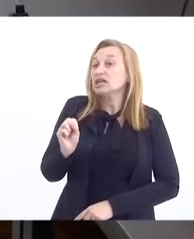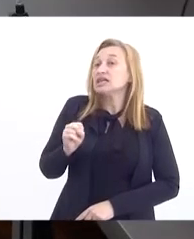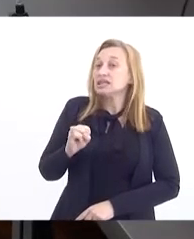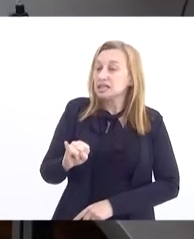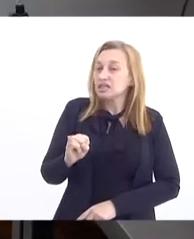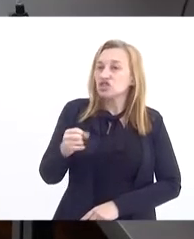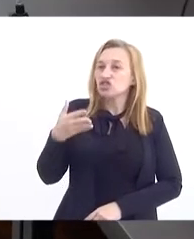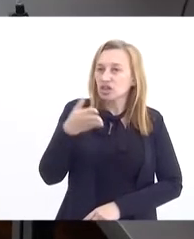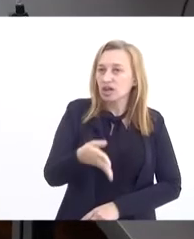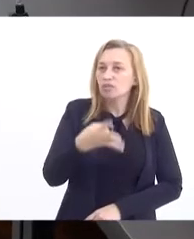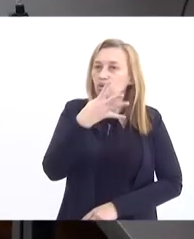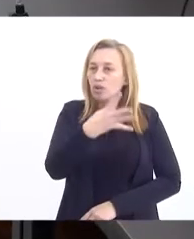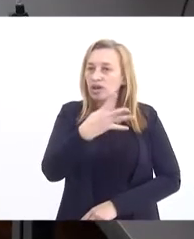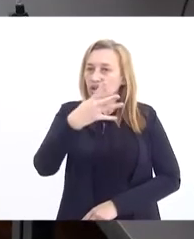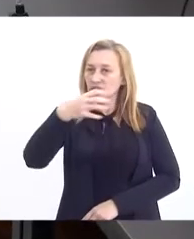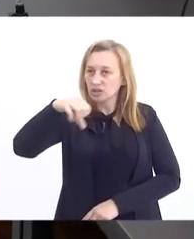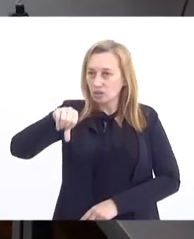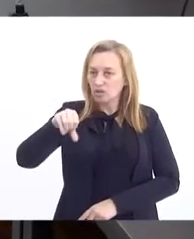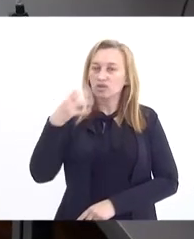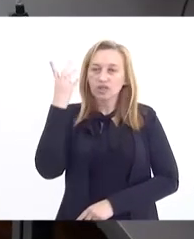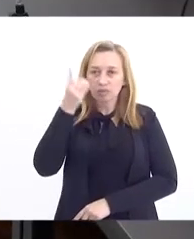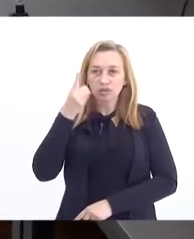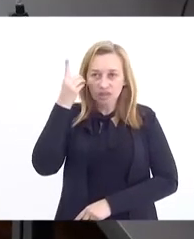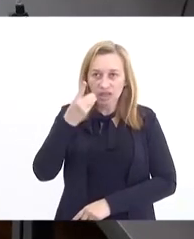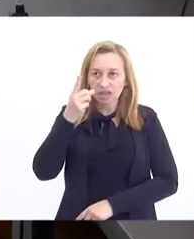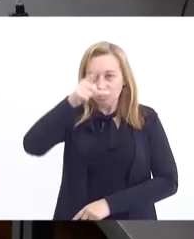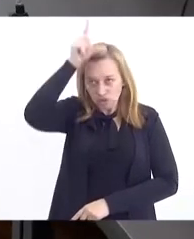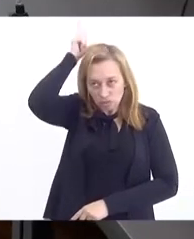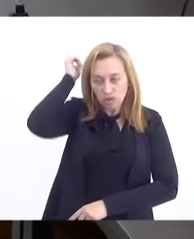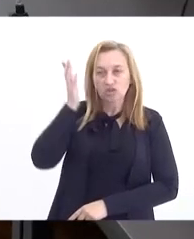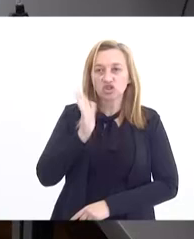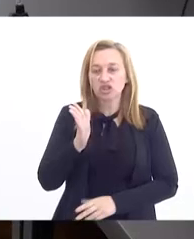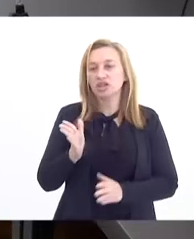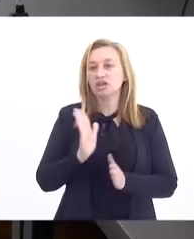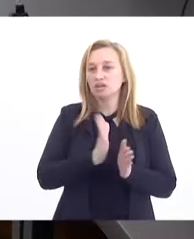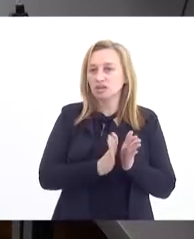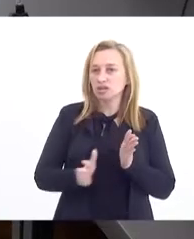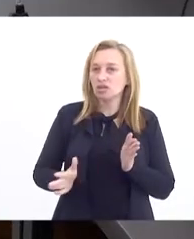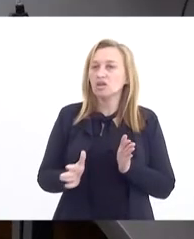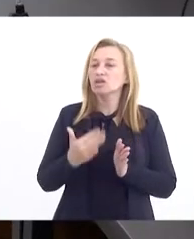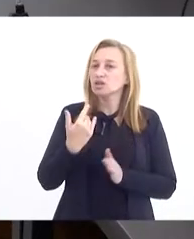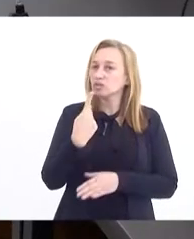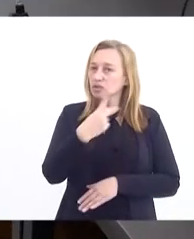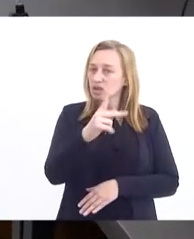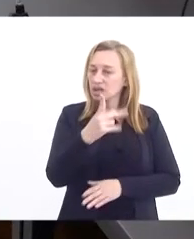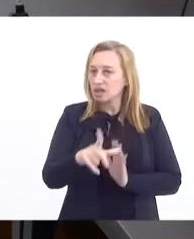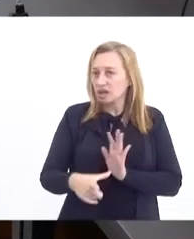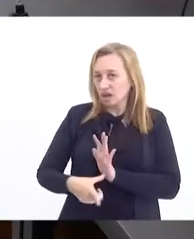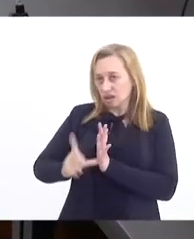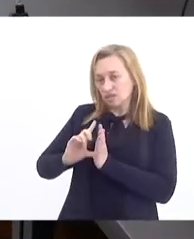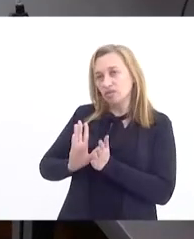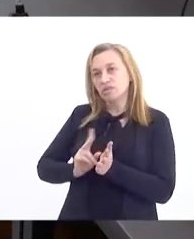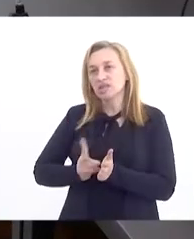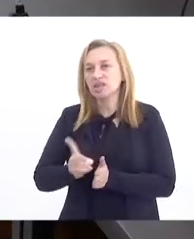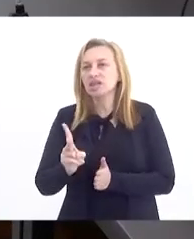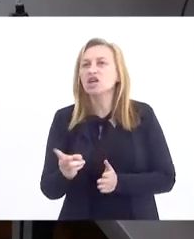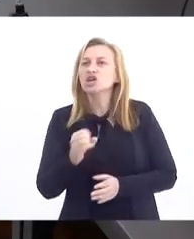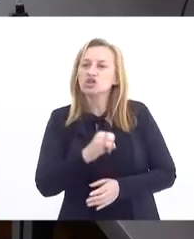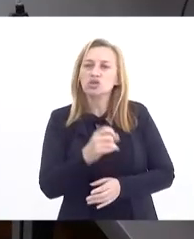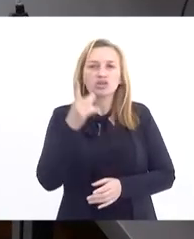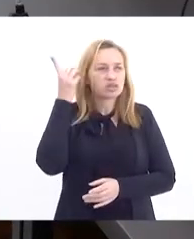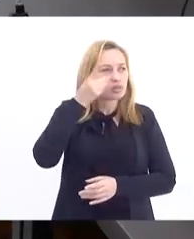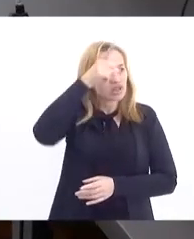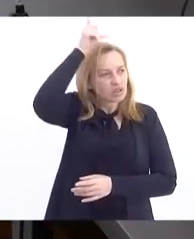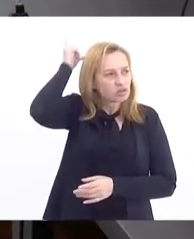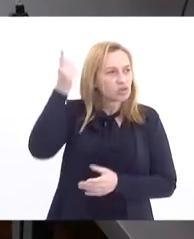chegarmos ao 49, o deputado Luiz Paulo fez uma questão de ordem, tem um dele anterior. Vamos seguir a pauta. A não ser que o deputado Luiz Paulo não